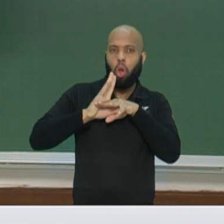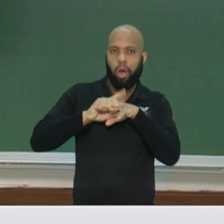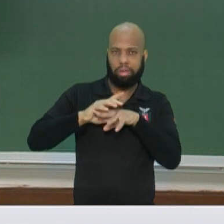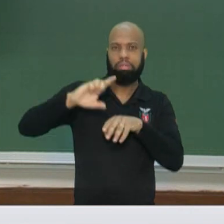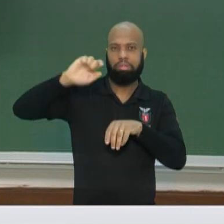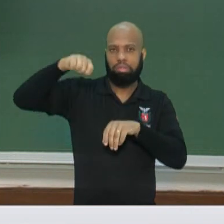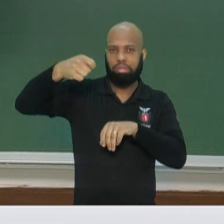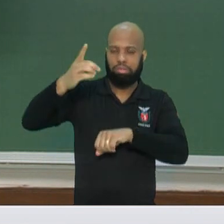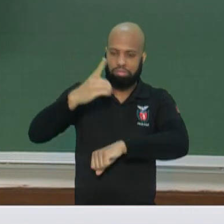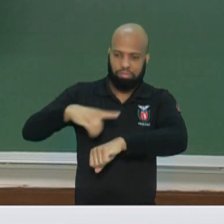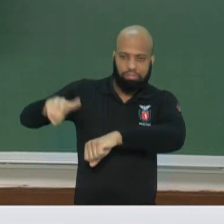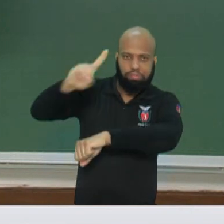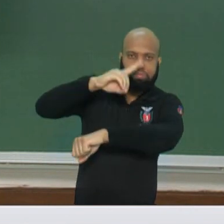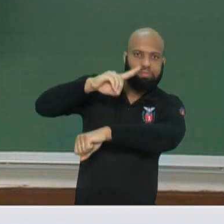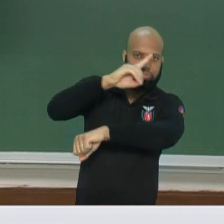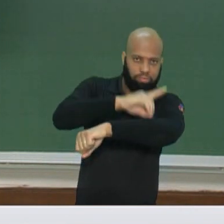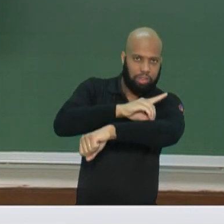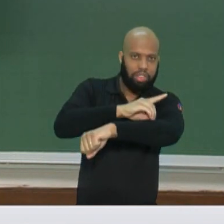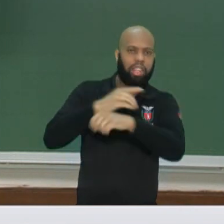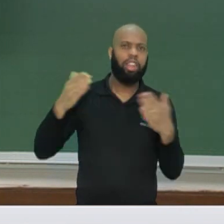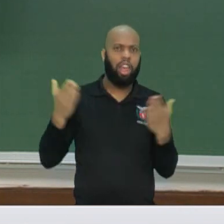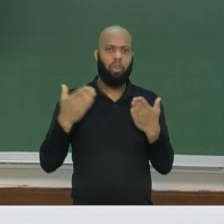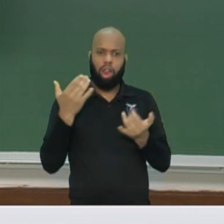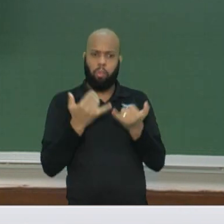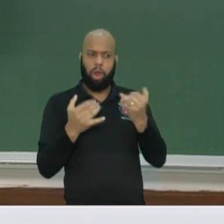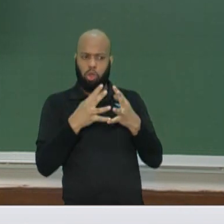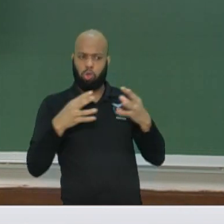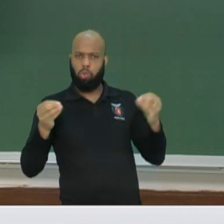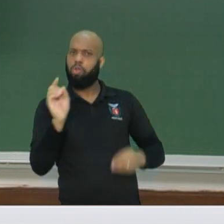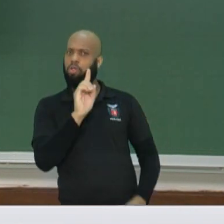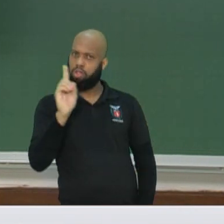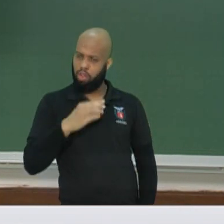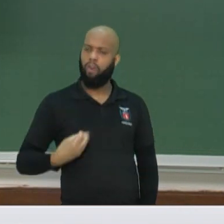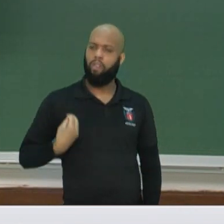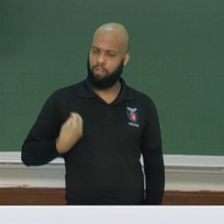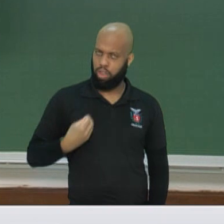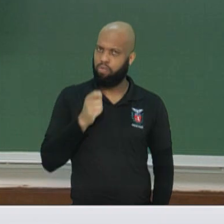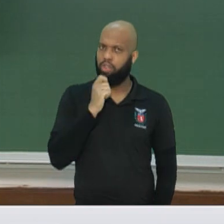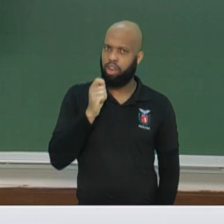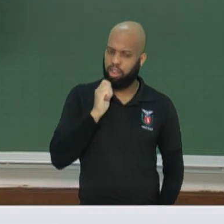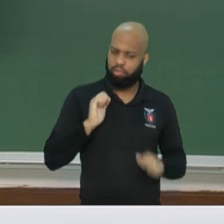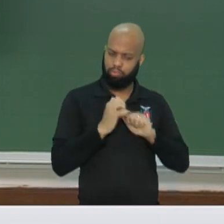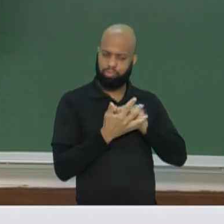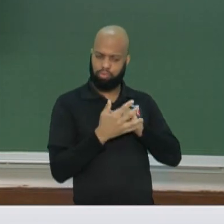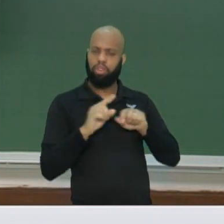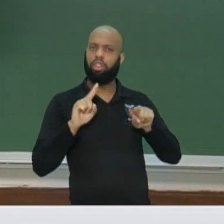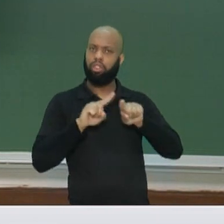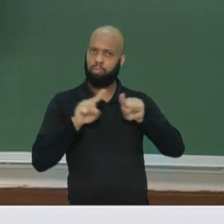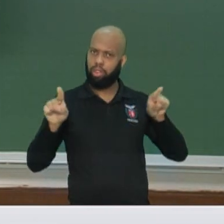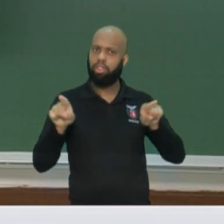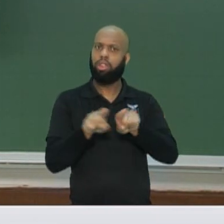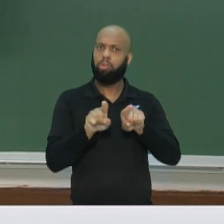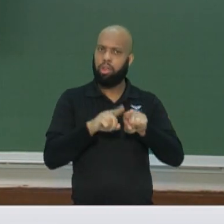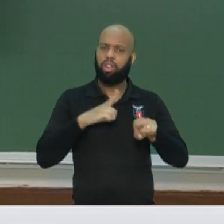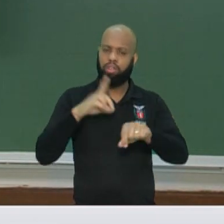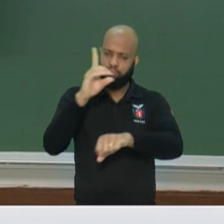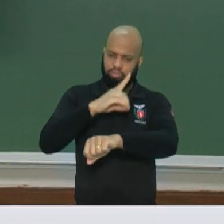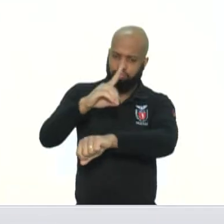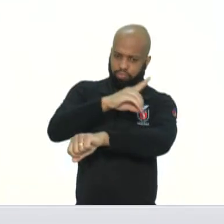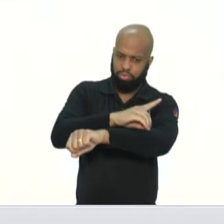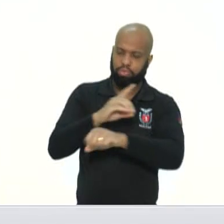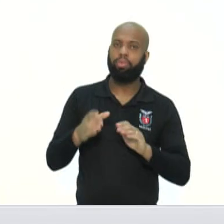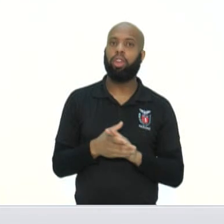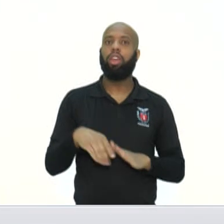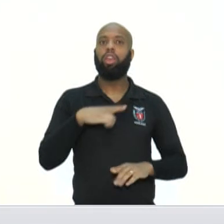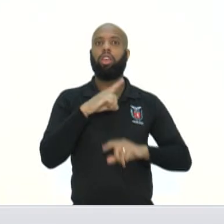ela ultimamente, por causa da pandemia, mas ela está presente no Brasil. Vamos ver sobre isso um pouquinho? O